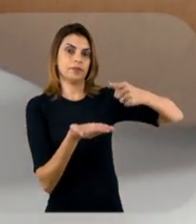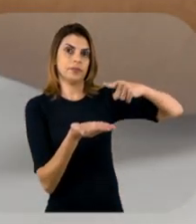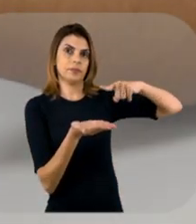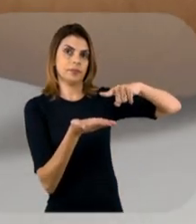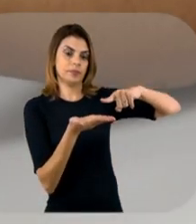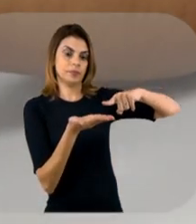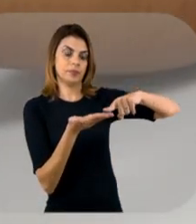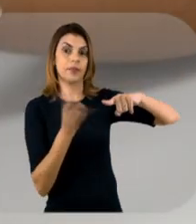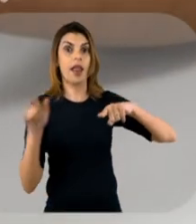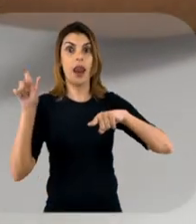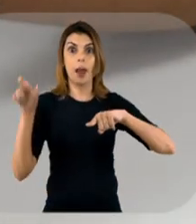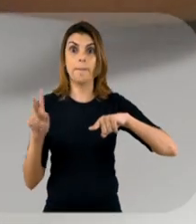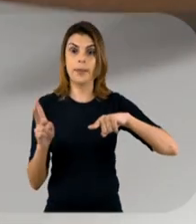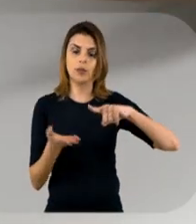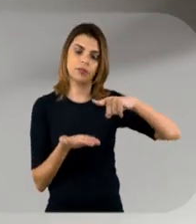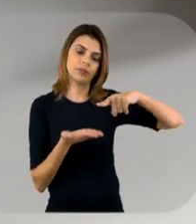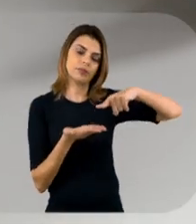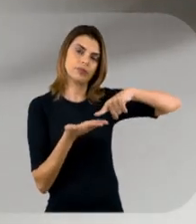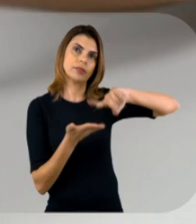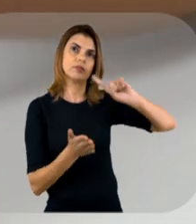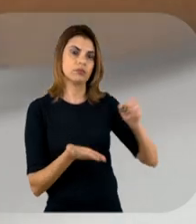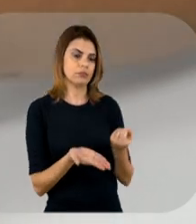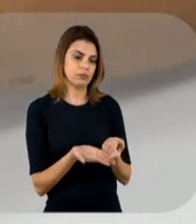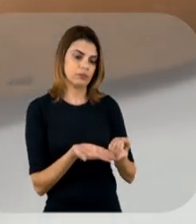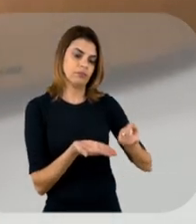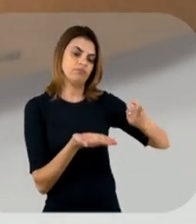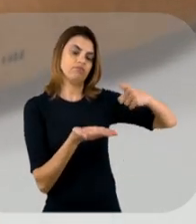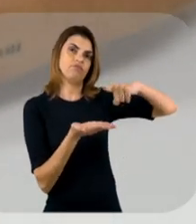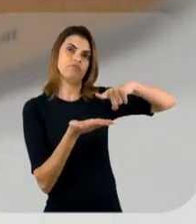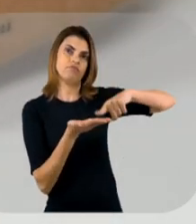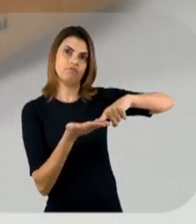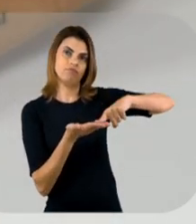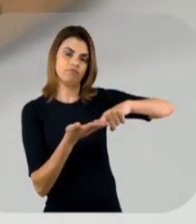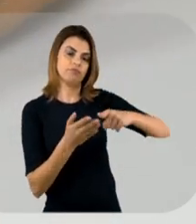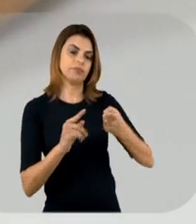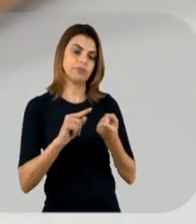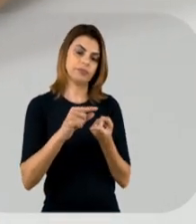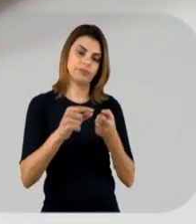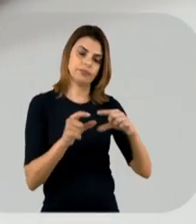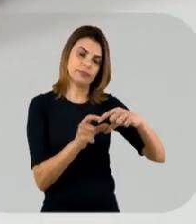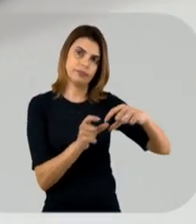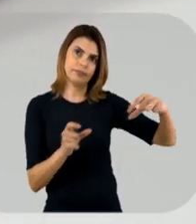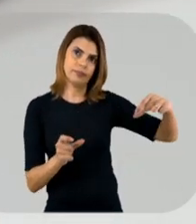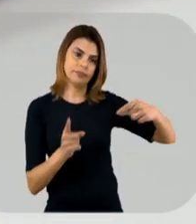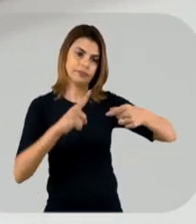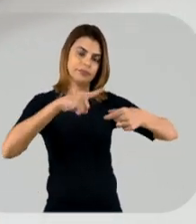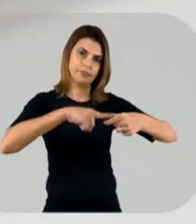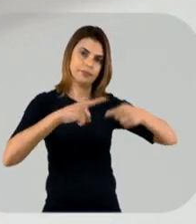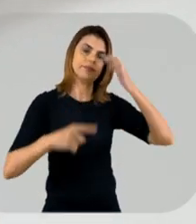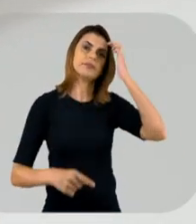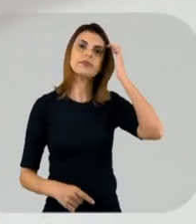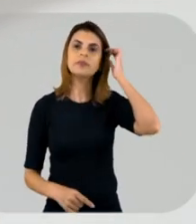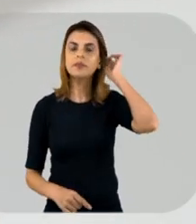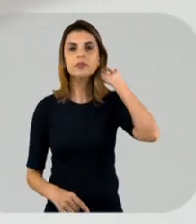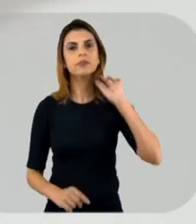E assim a gente pede para o participante inverter a gota de sangue no poço